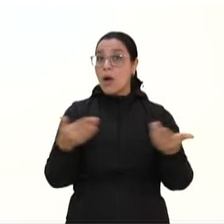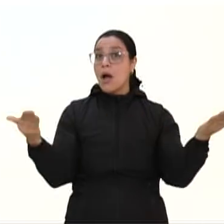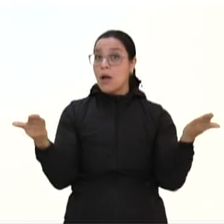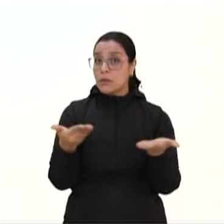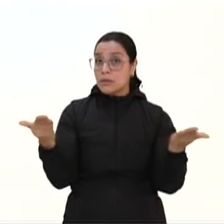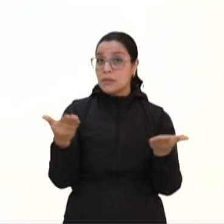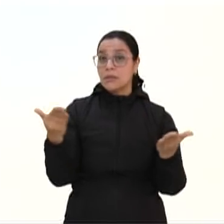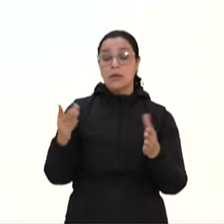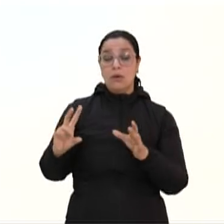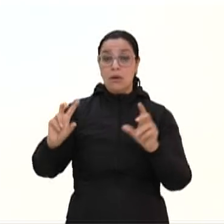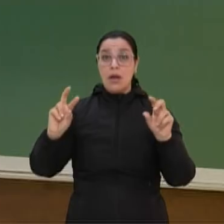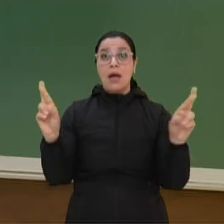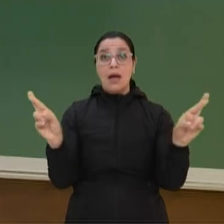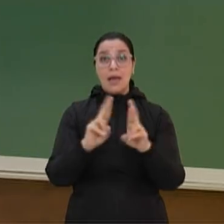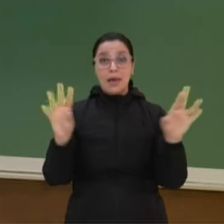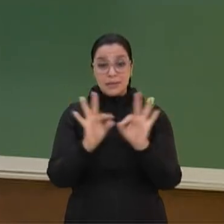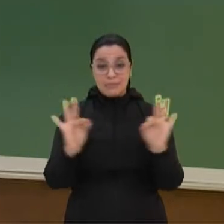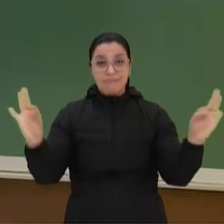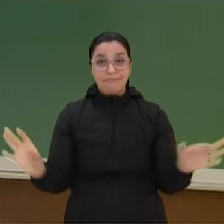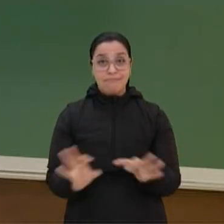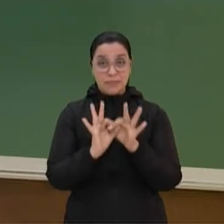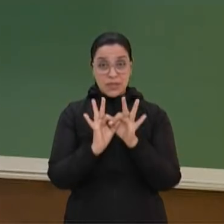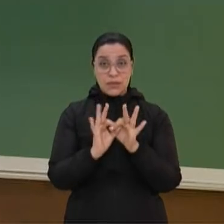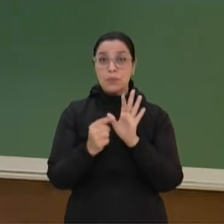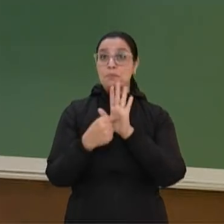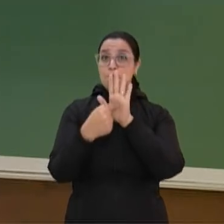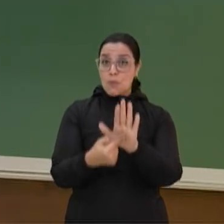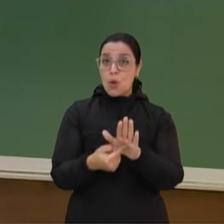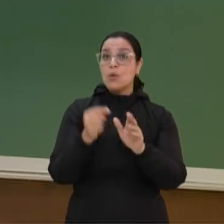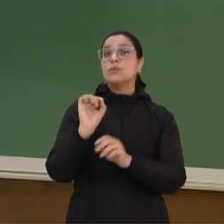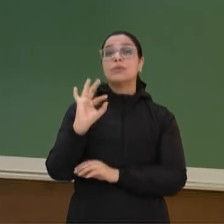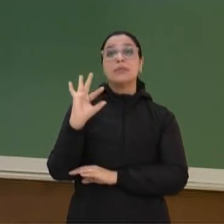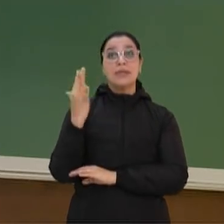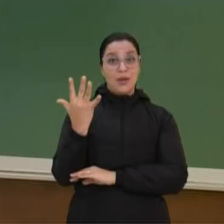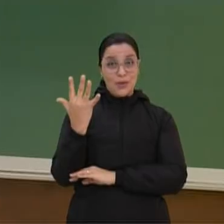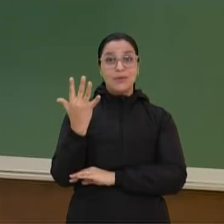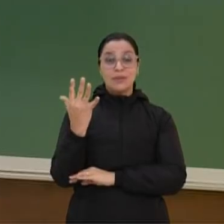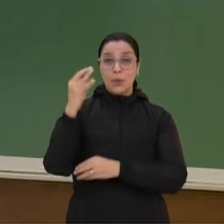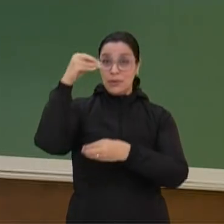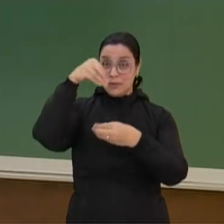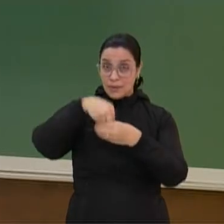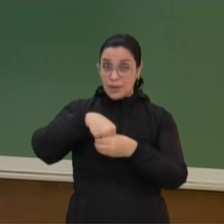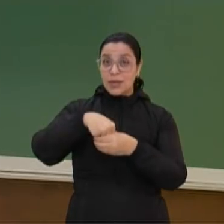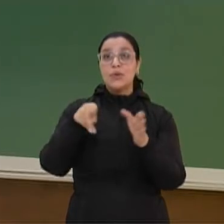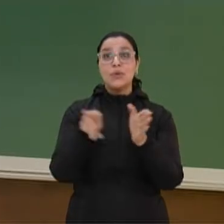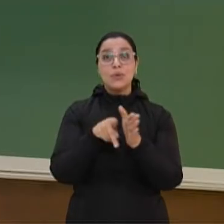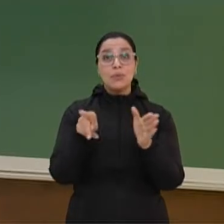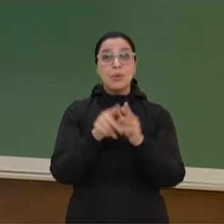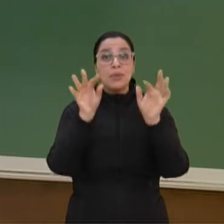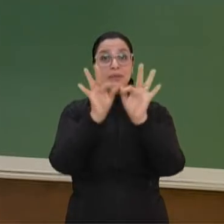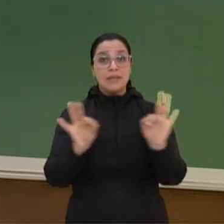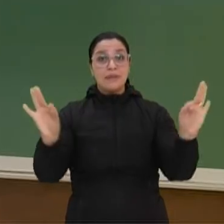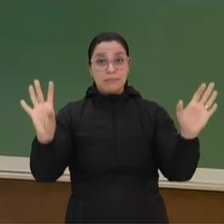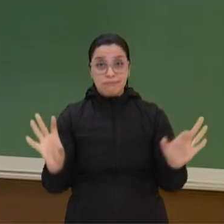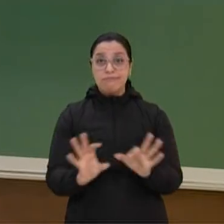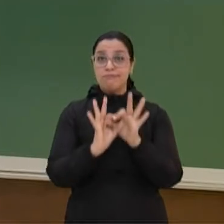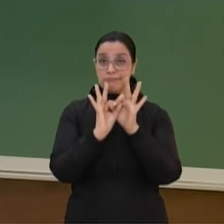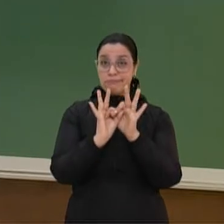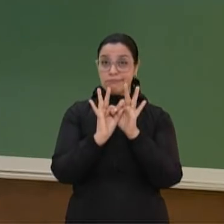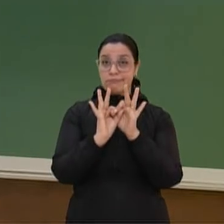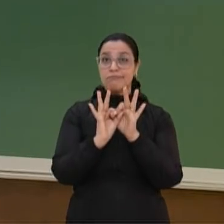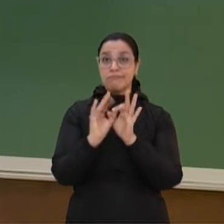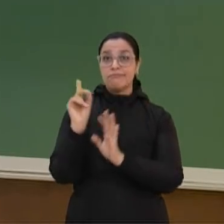Então, nós temos uma relação consecutiva que traz a ideia de consequência. Ai,